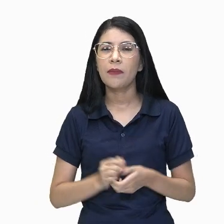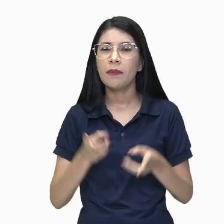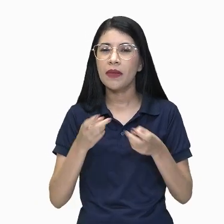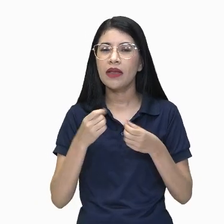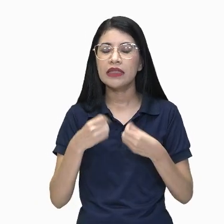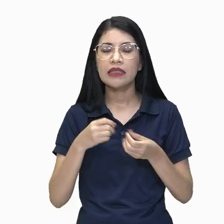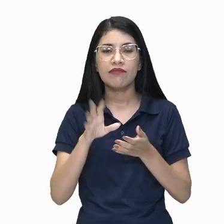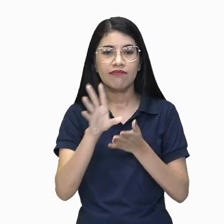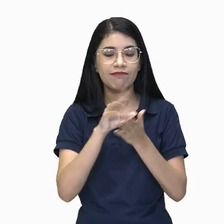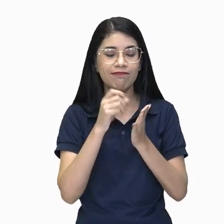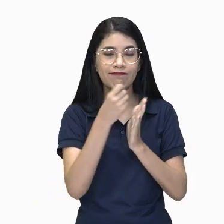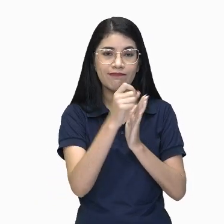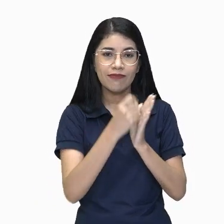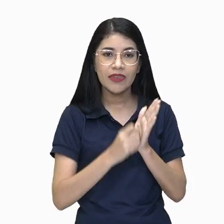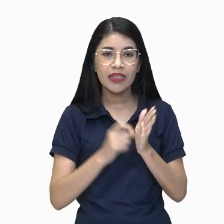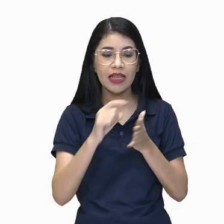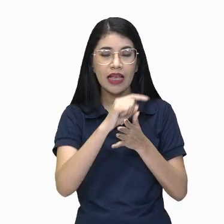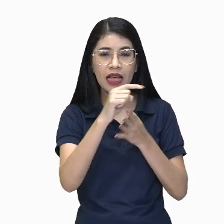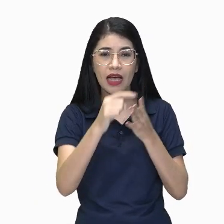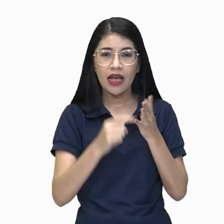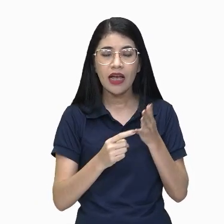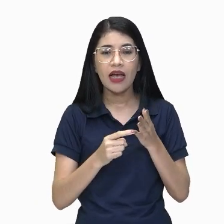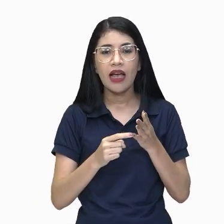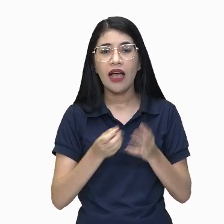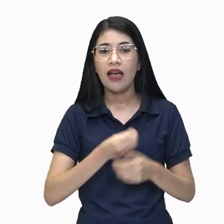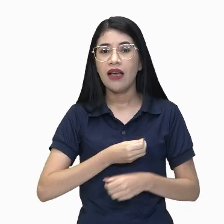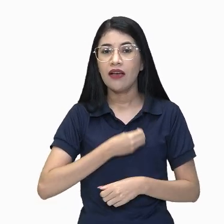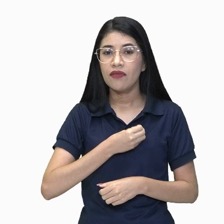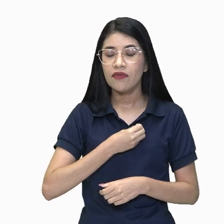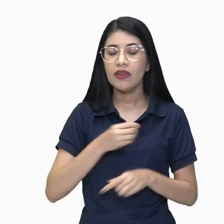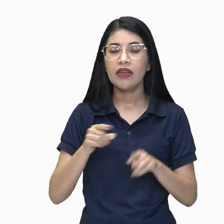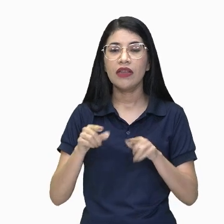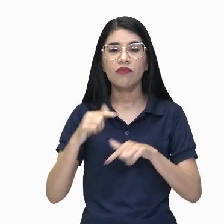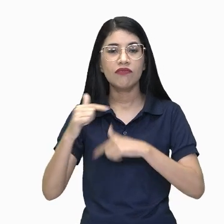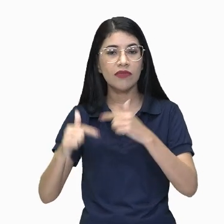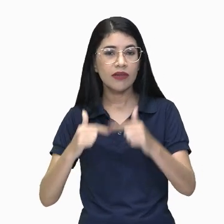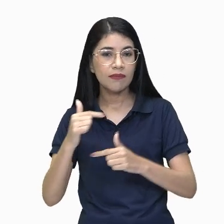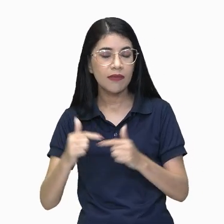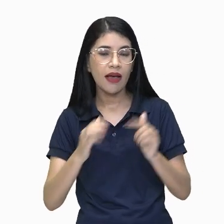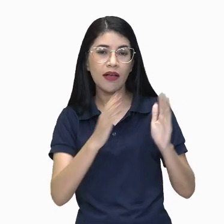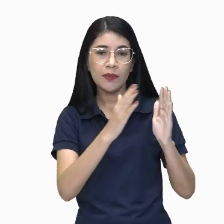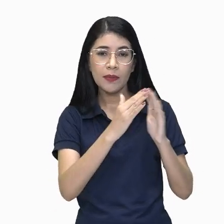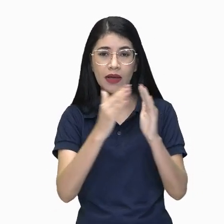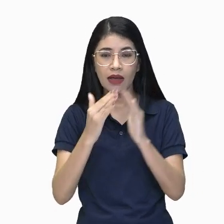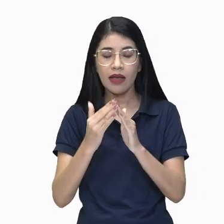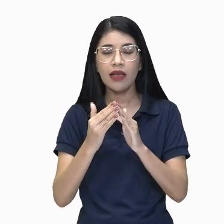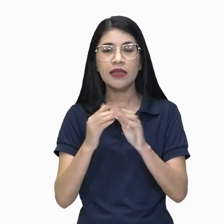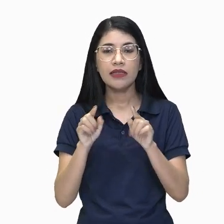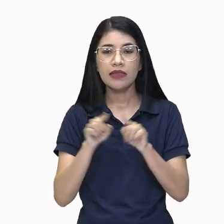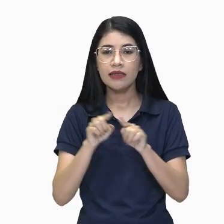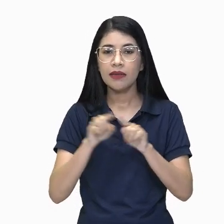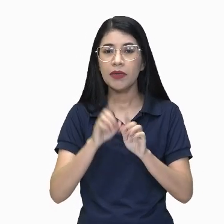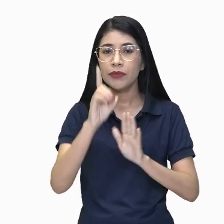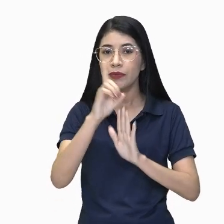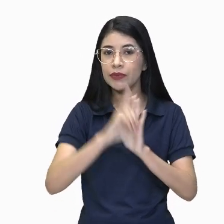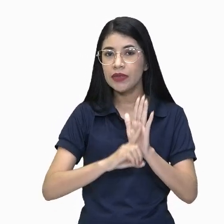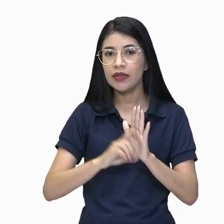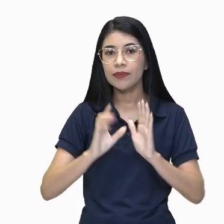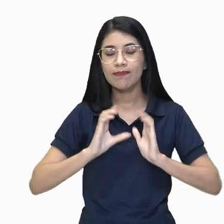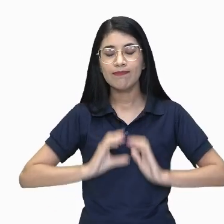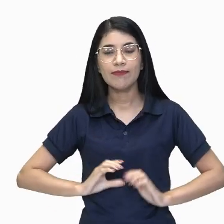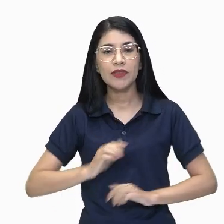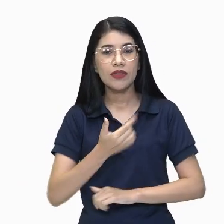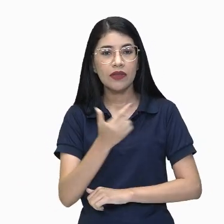essas 4 esferas aí, na vida, emprego, moradia e direitos civis, né? Então,